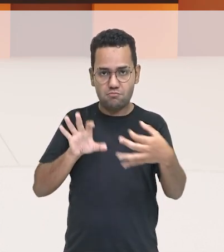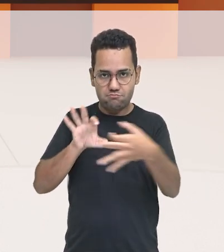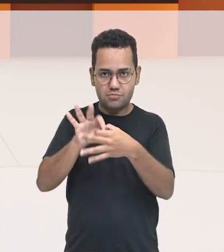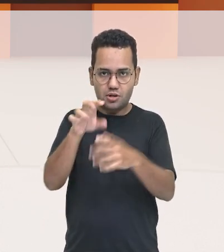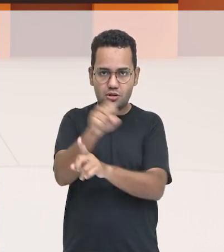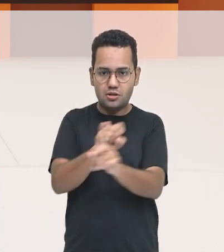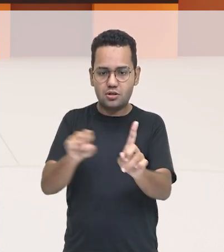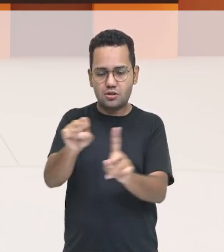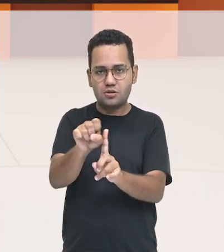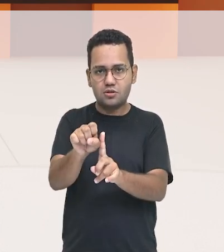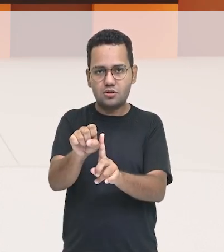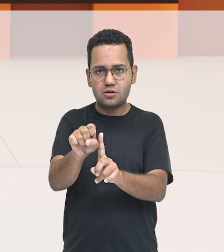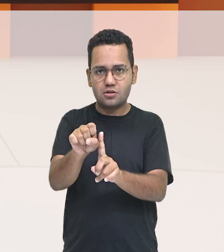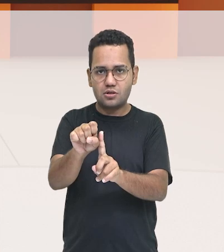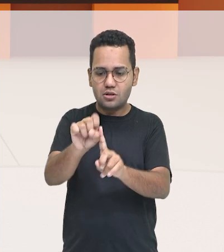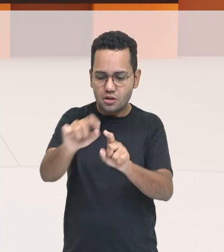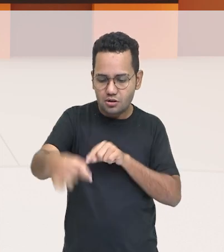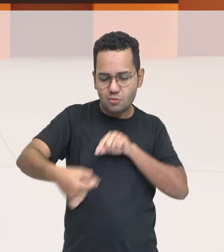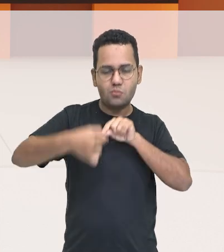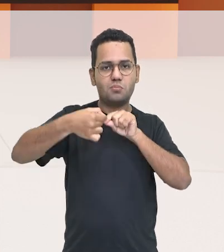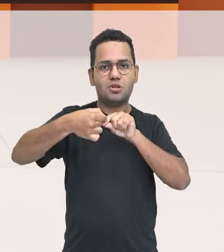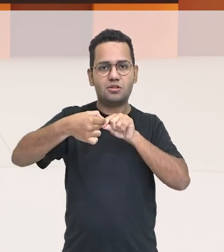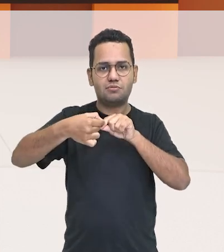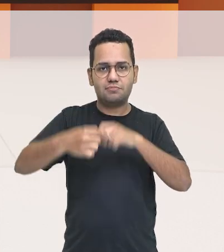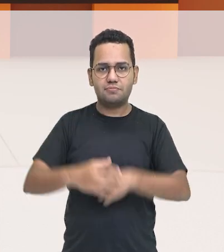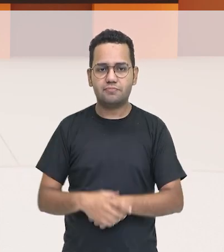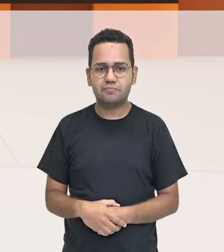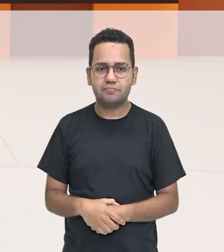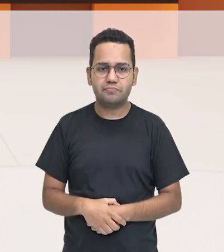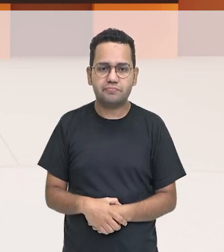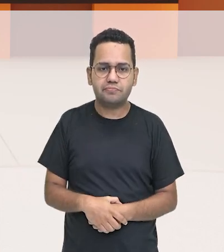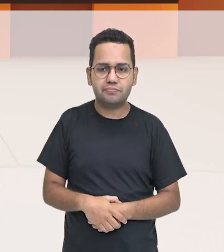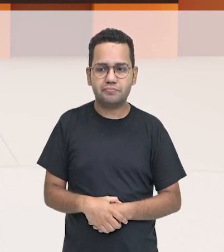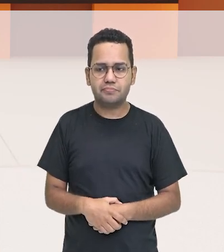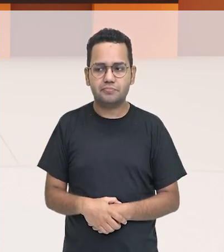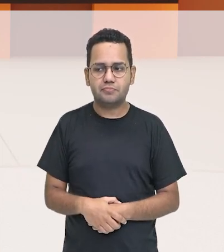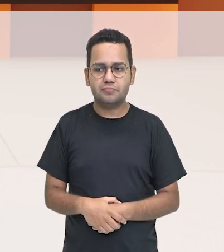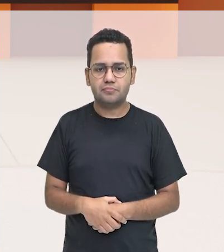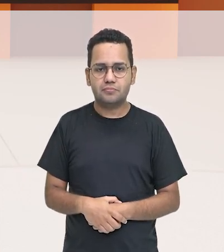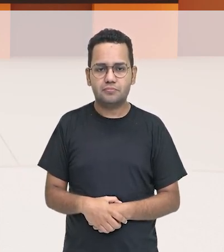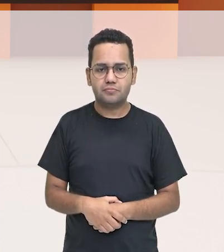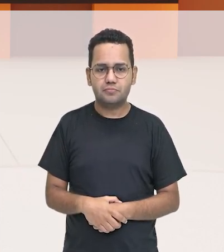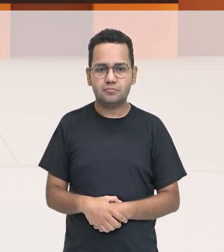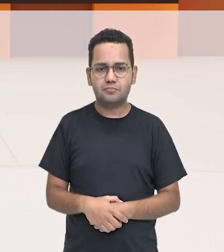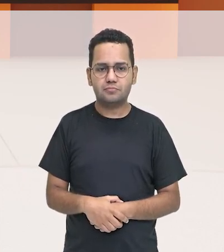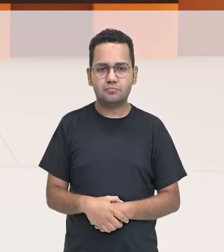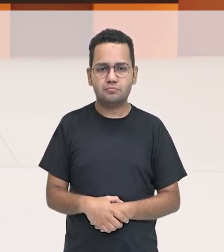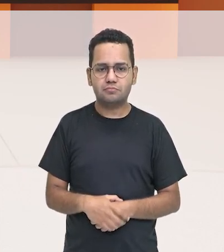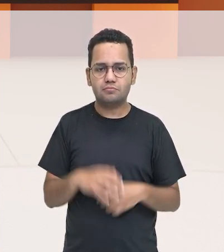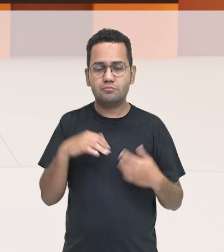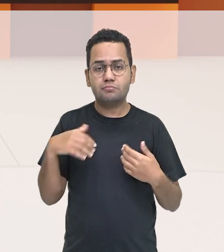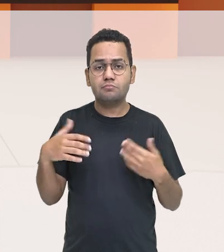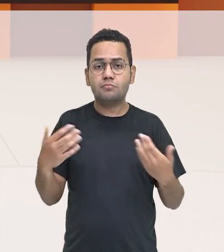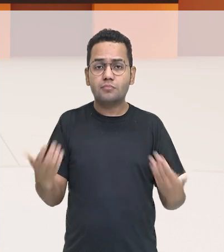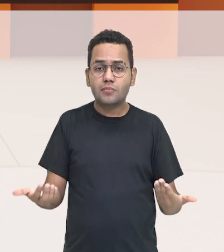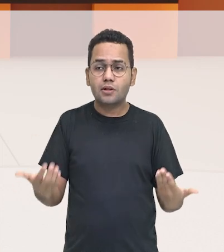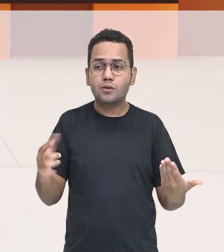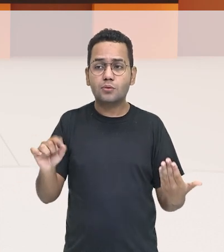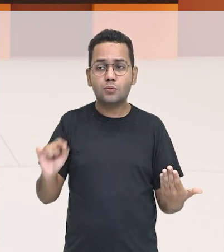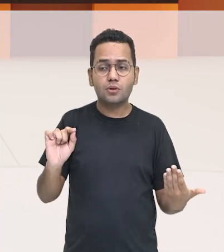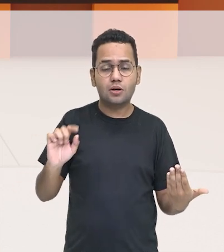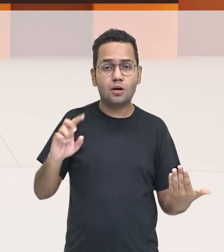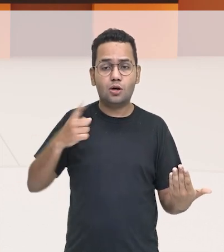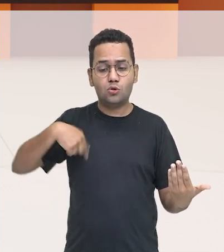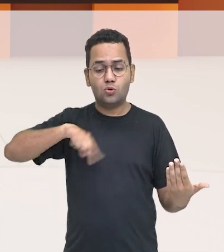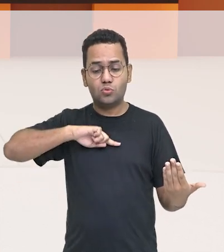também faz os homens. Partindo desse princípio, cabe a nós, indivíduos,